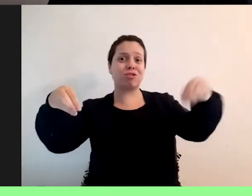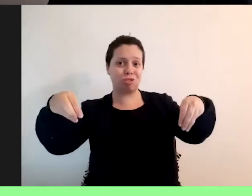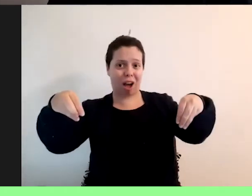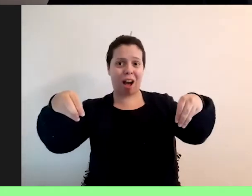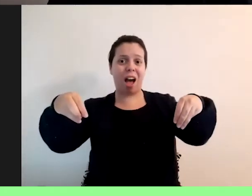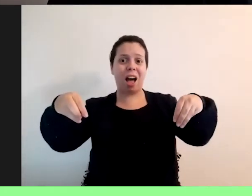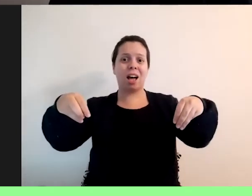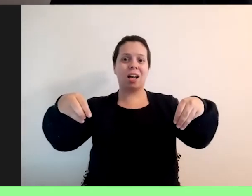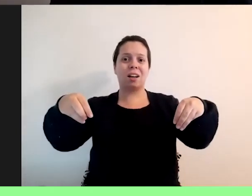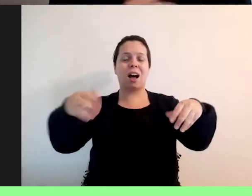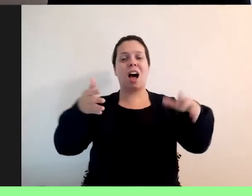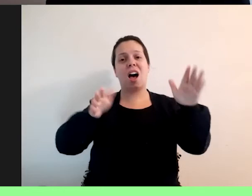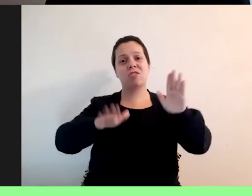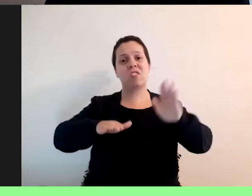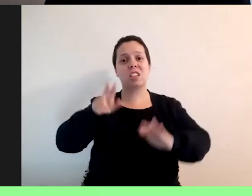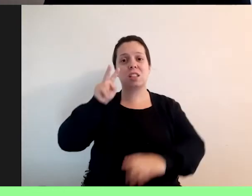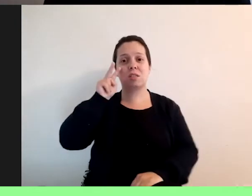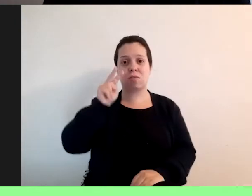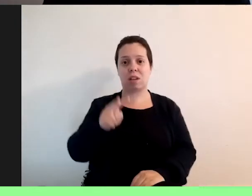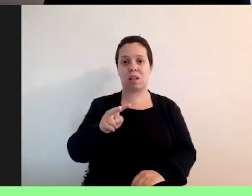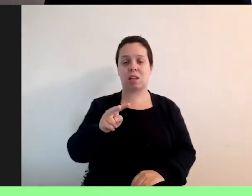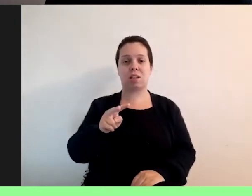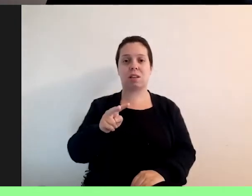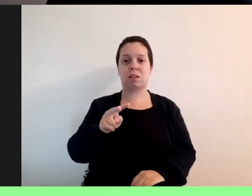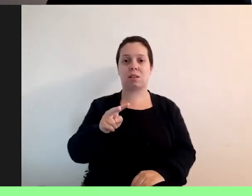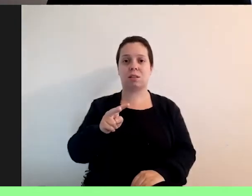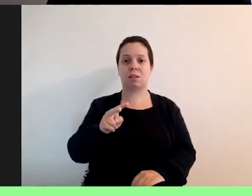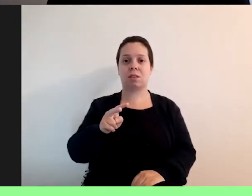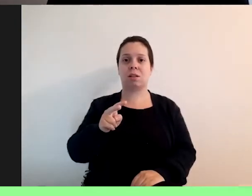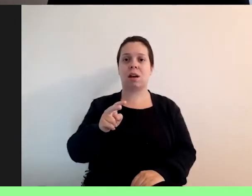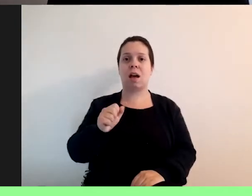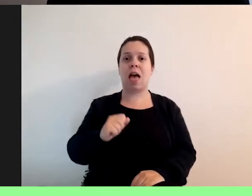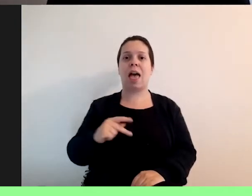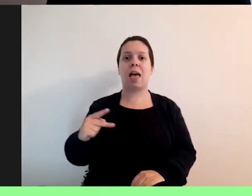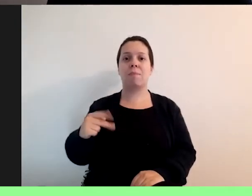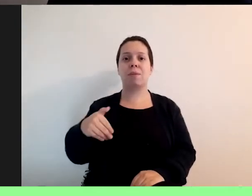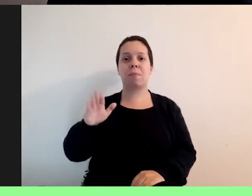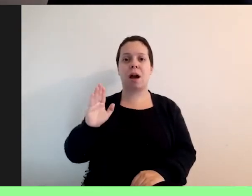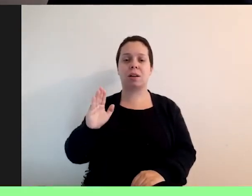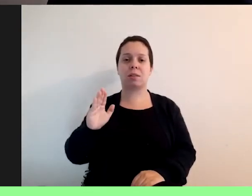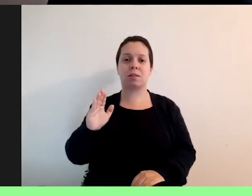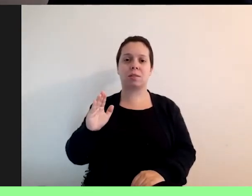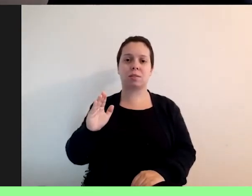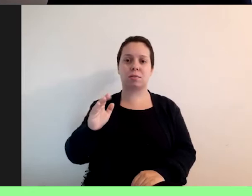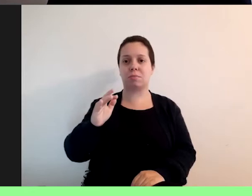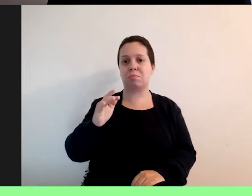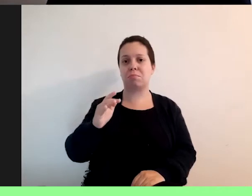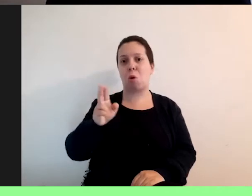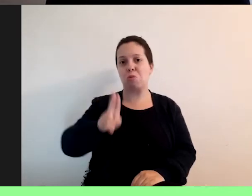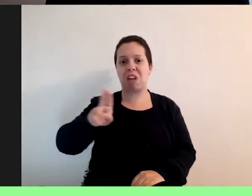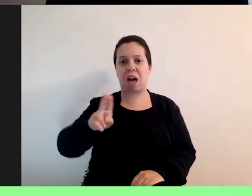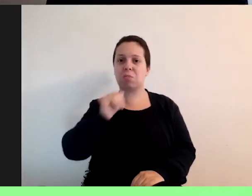A gente vê isso, eu retomo aqui com as questões dos aplicativos um pouco mais populares, né, como Instagram, Facebook,